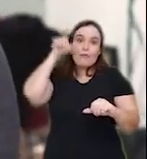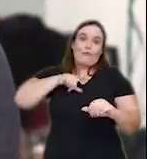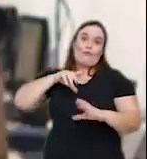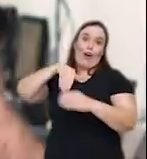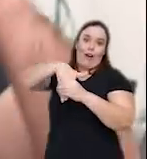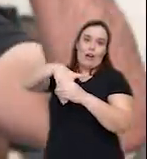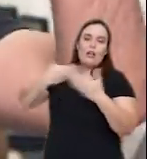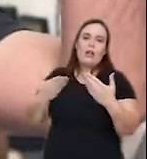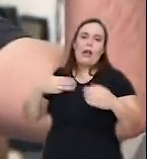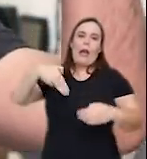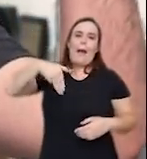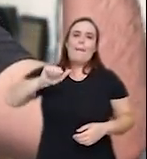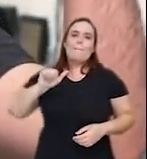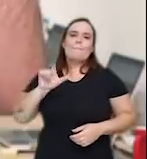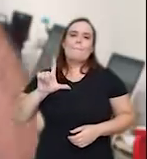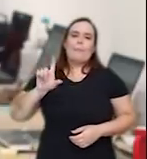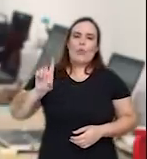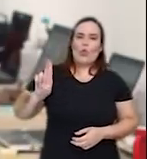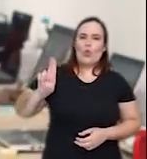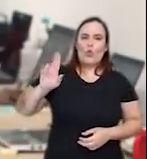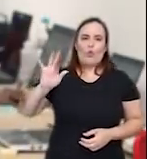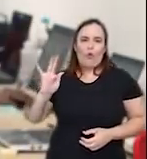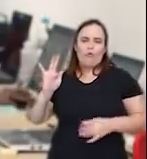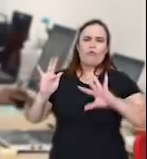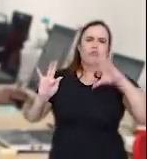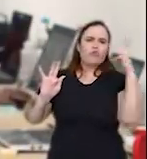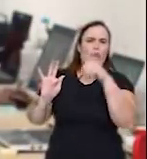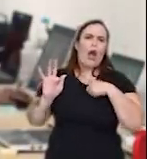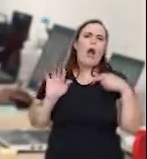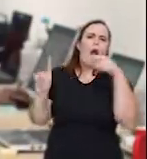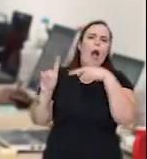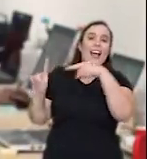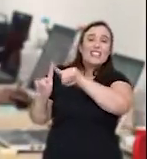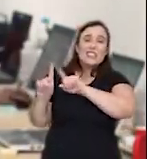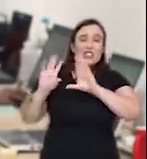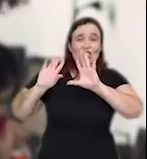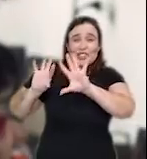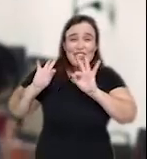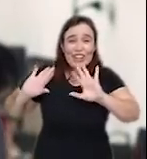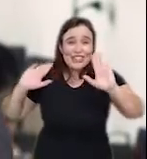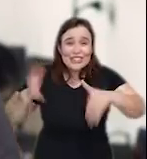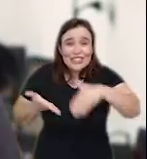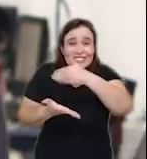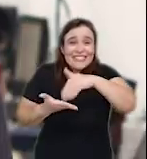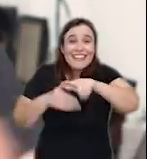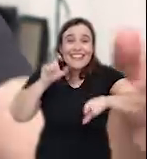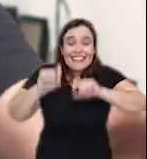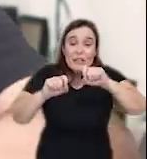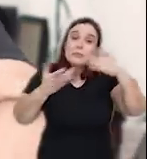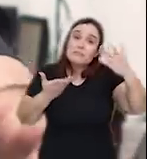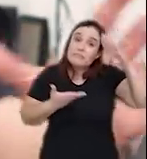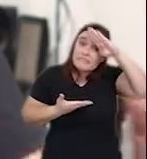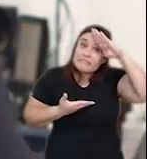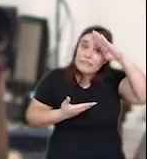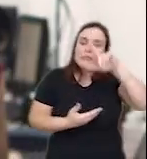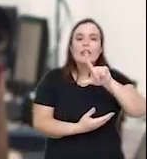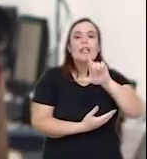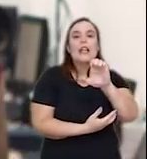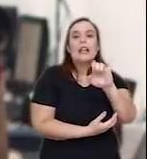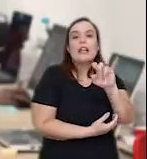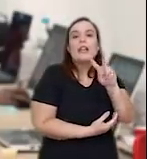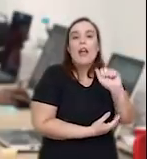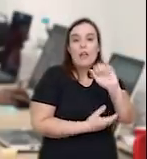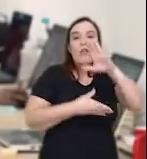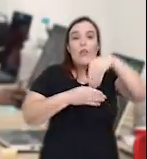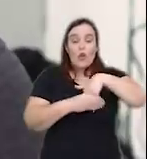ele tava Maluf Favorito absoluto no dia da eleição A luz já tinha escolhido secretariado Serra o Leiva que era o candidato